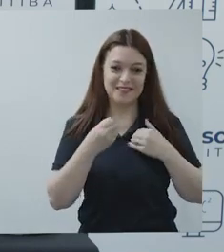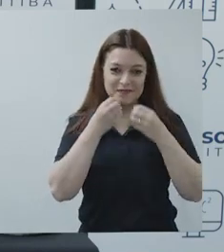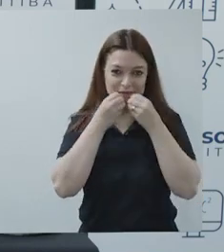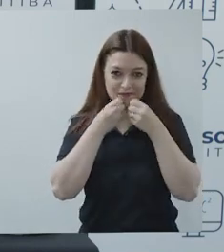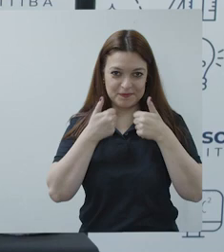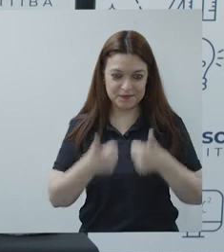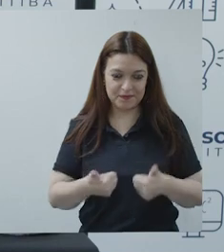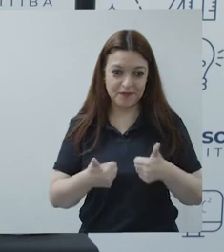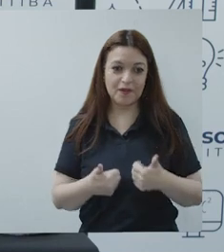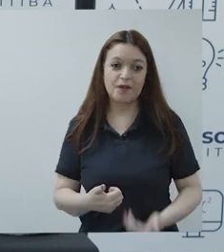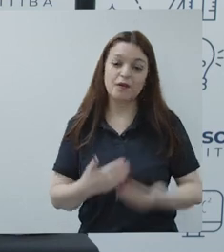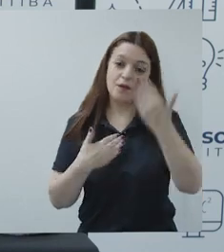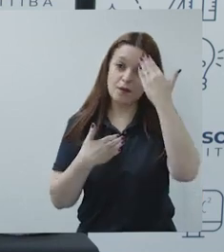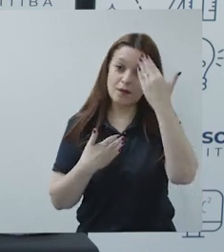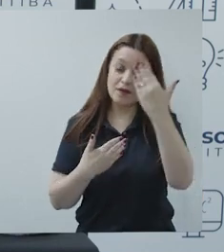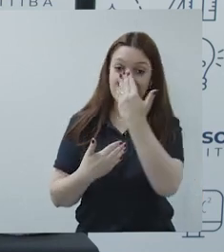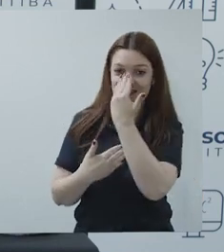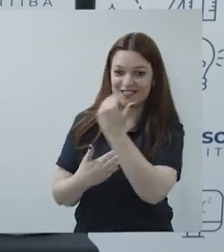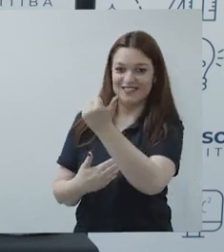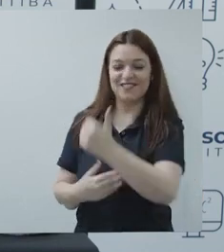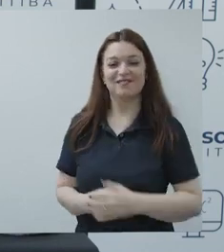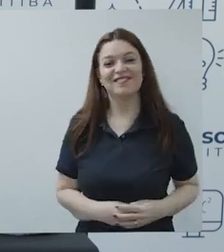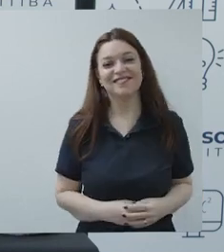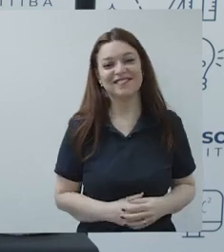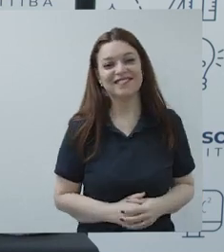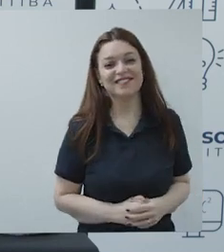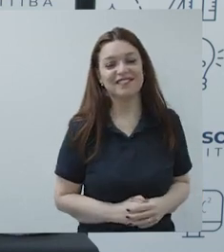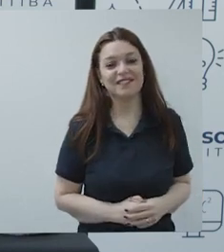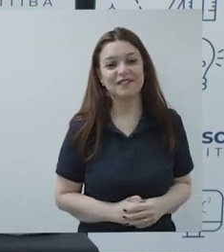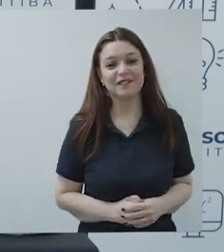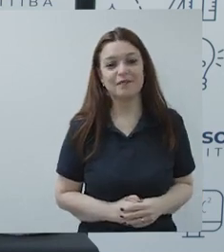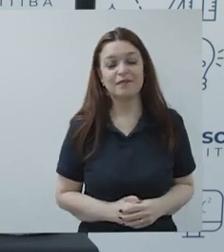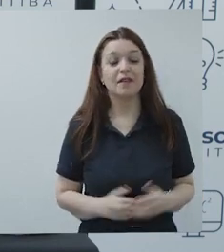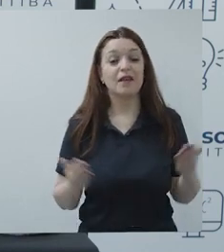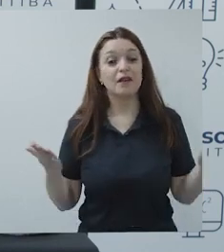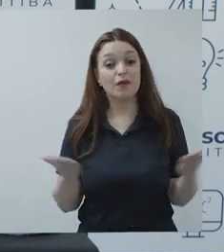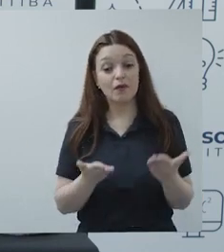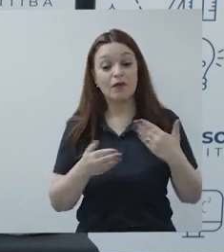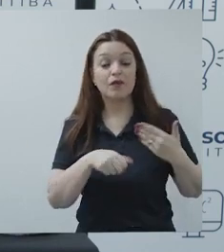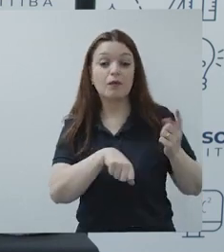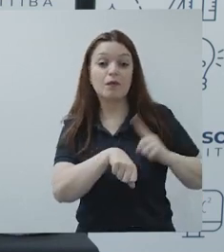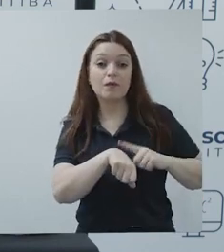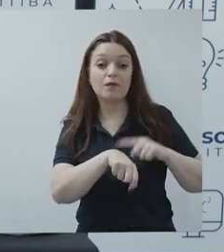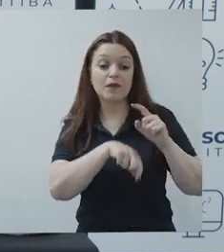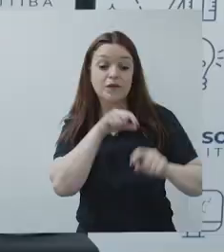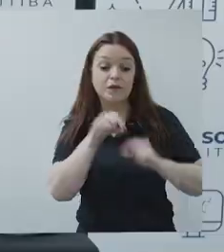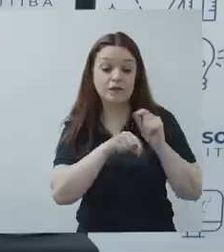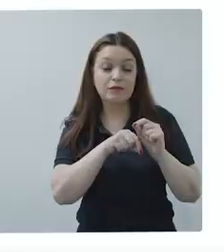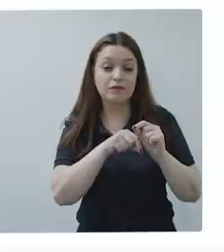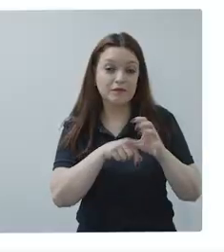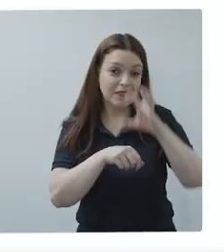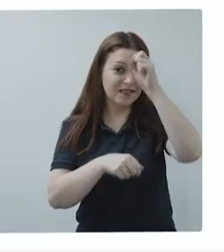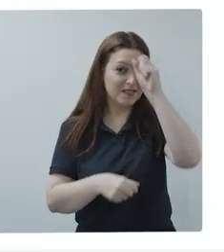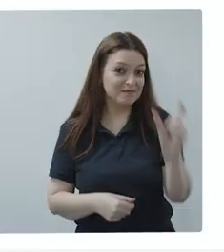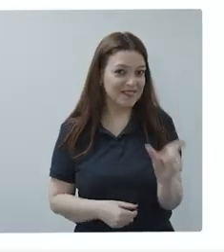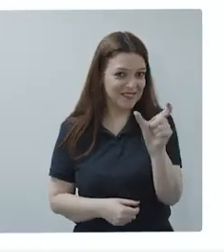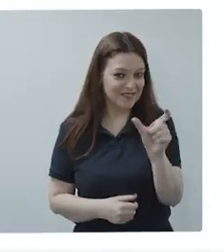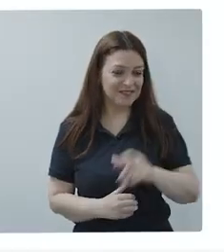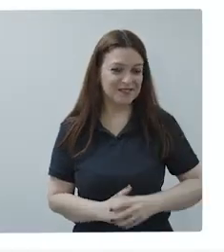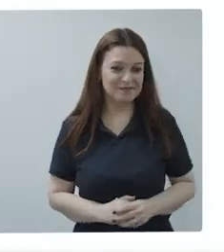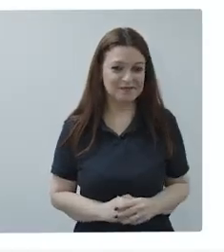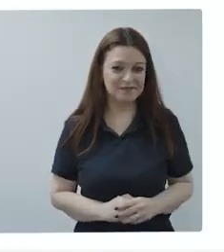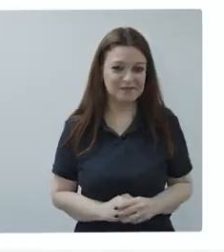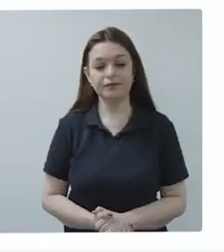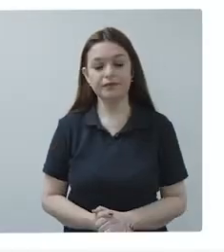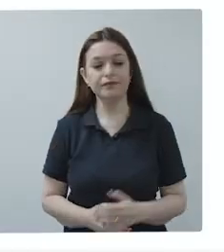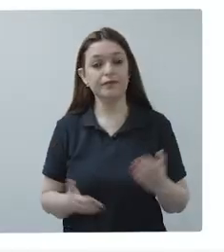Eu que agradeço o convite. Ah, então tá bom. Então agora, crianças, chegou a hora de nós construirmos a palavra. Hoje nós